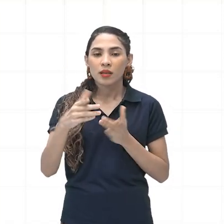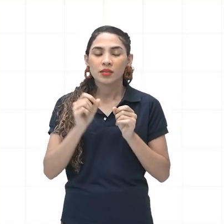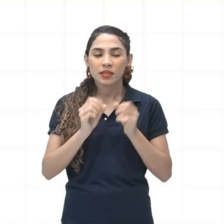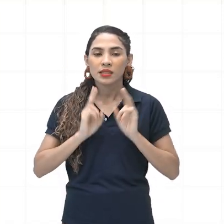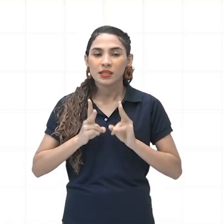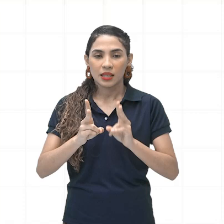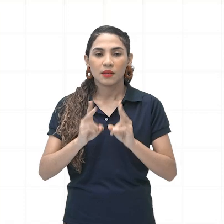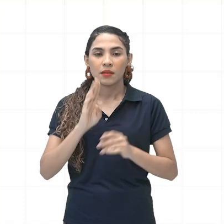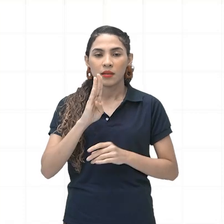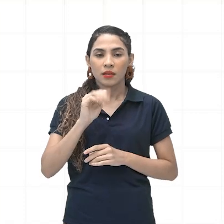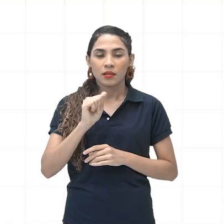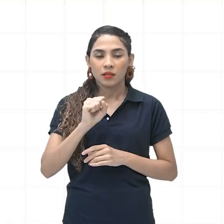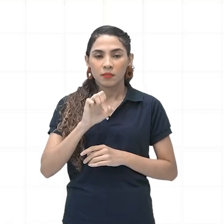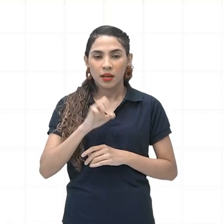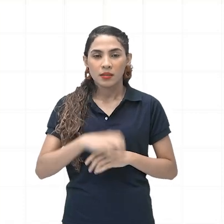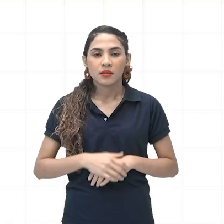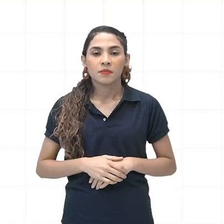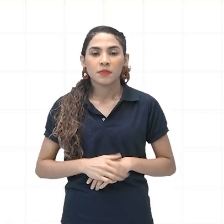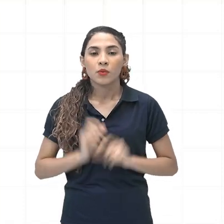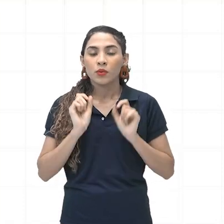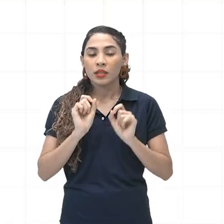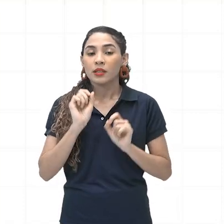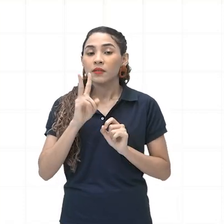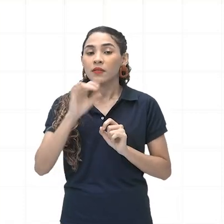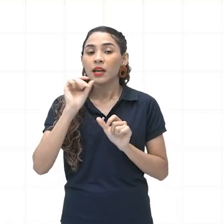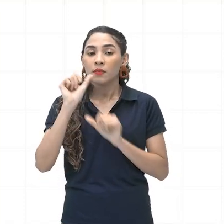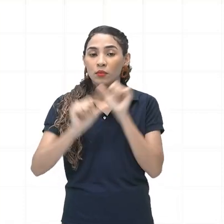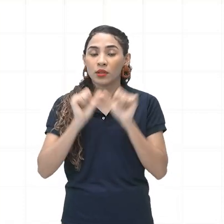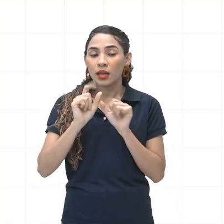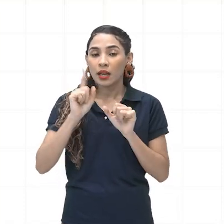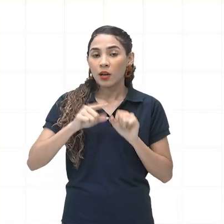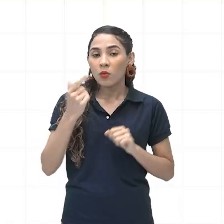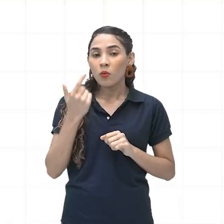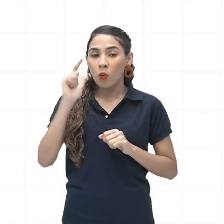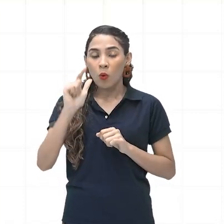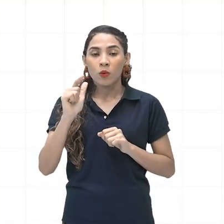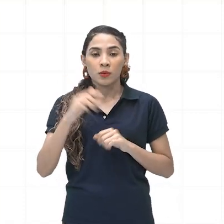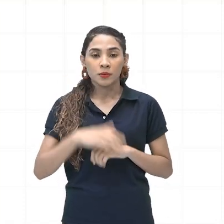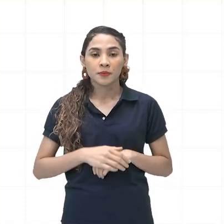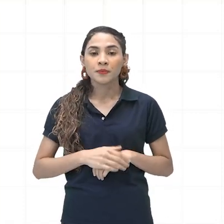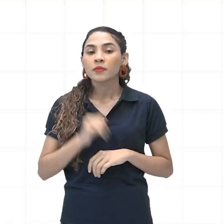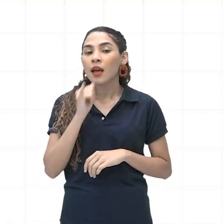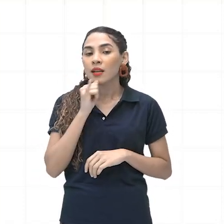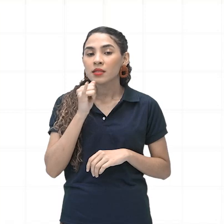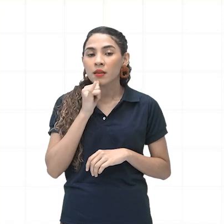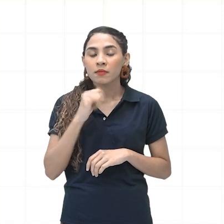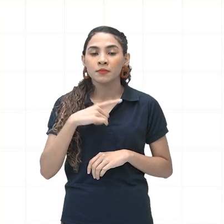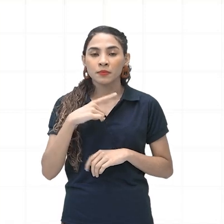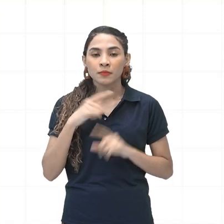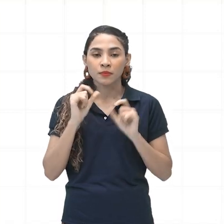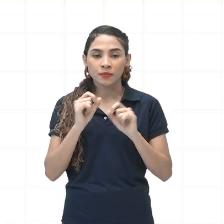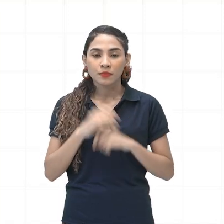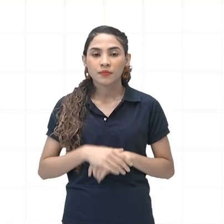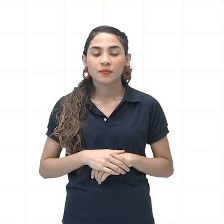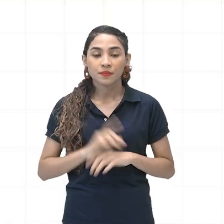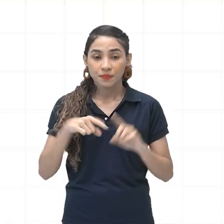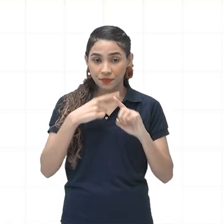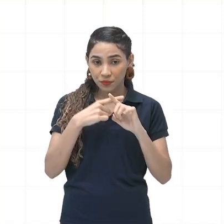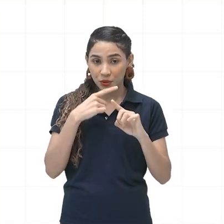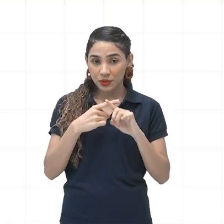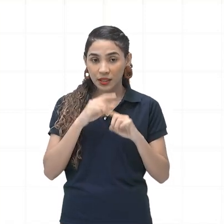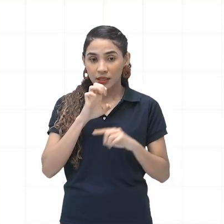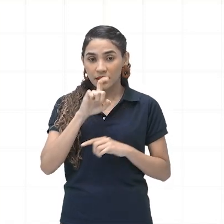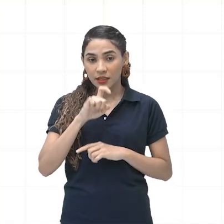sempre mantendo a base, né? O que vai mudar é o próximo passo, né? Nesse caso aqui, nós temos que multiplicar